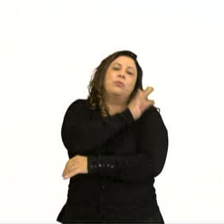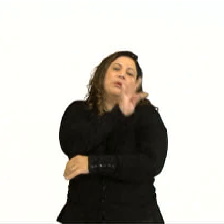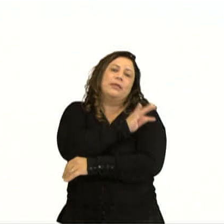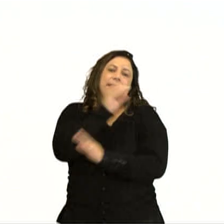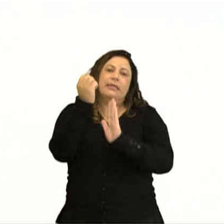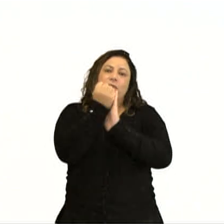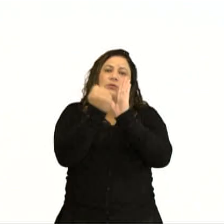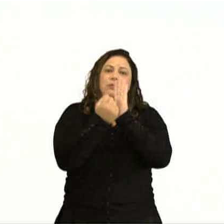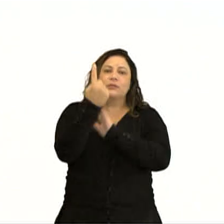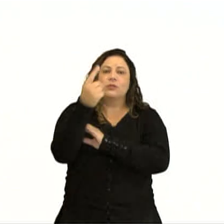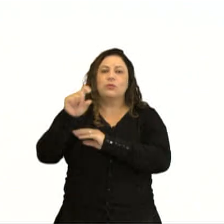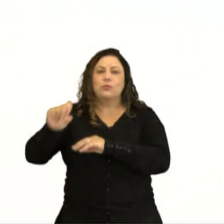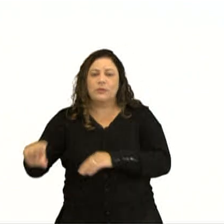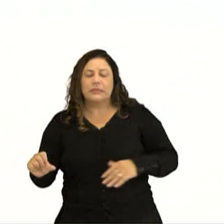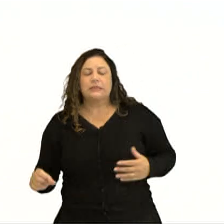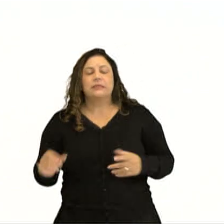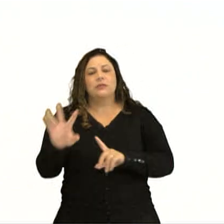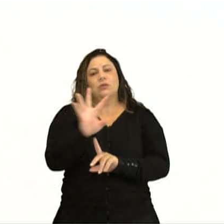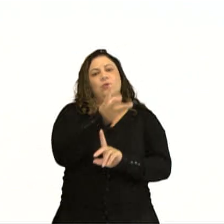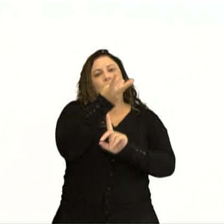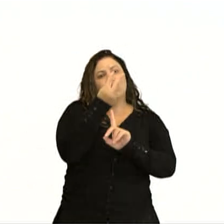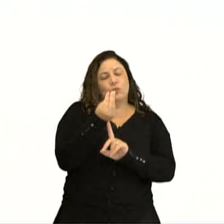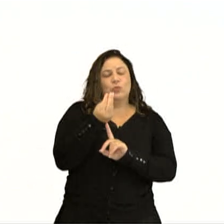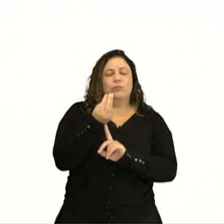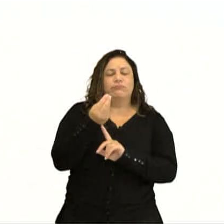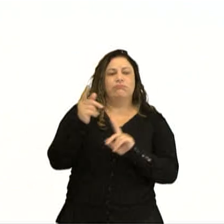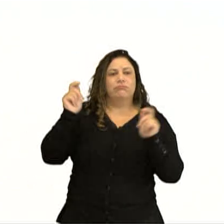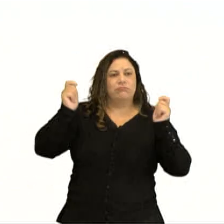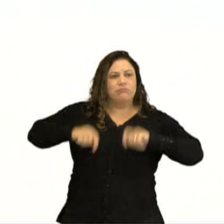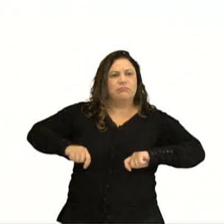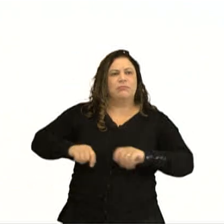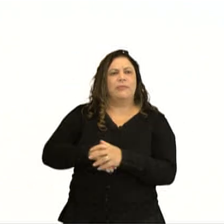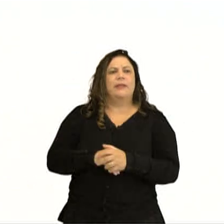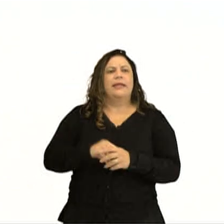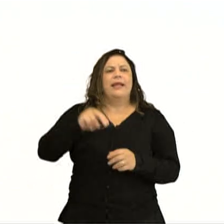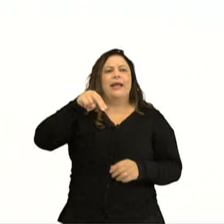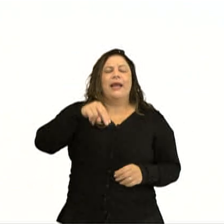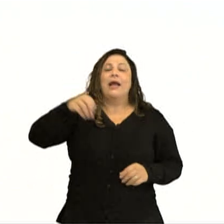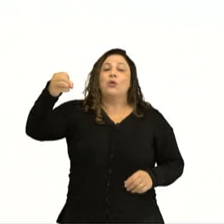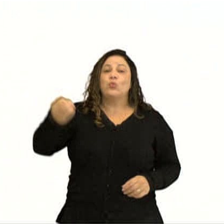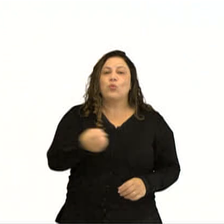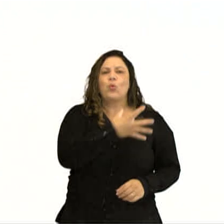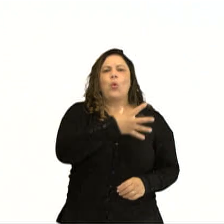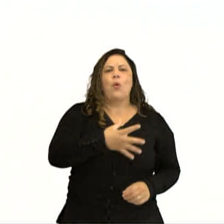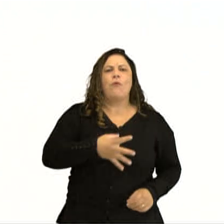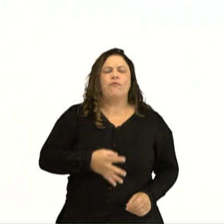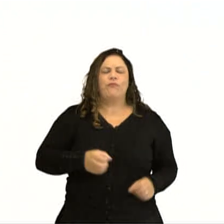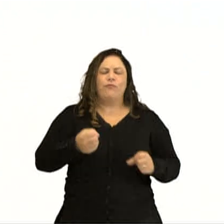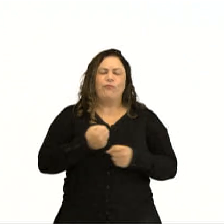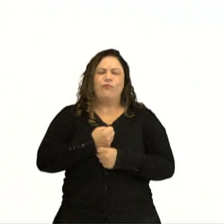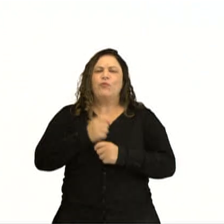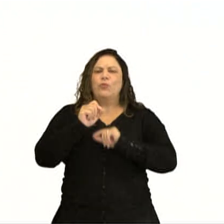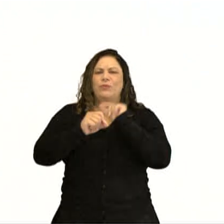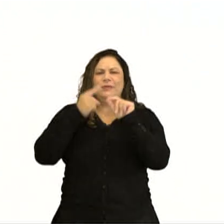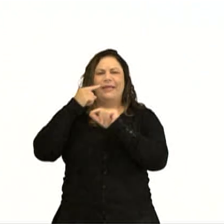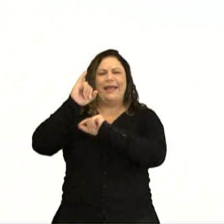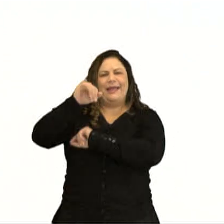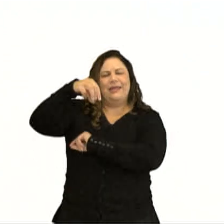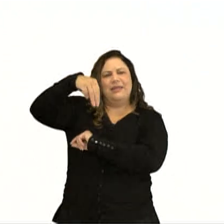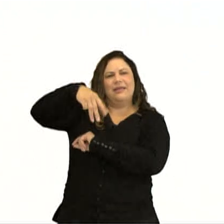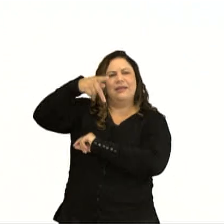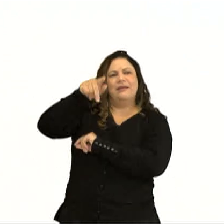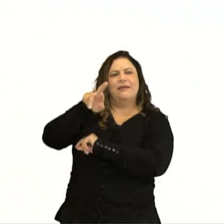XIX. Estes artistas eram chamados de neoimpressionistas. O movimento teve início no final do